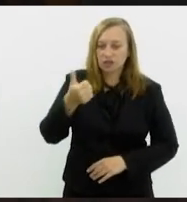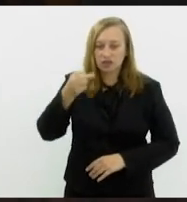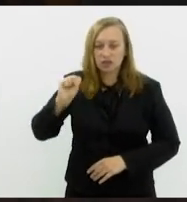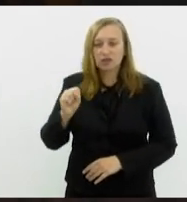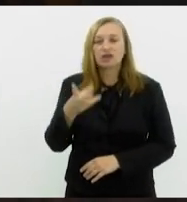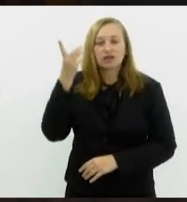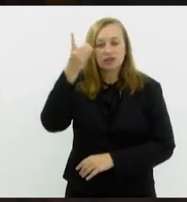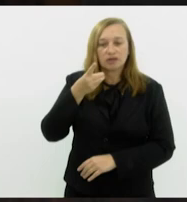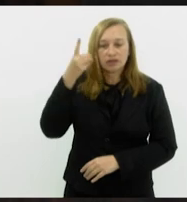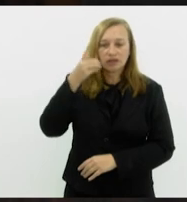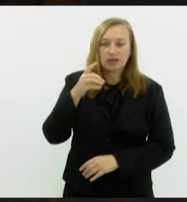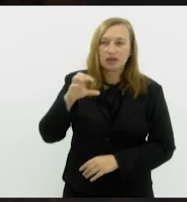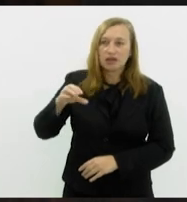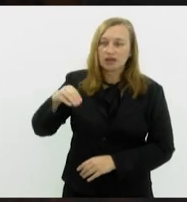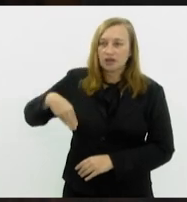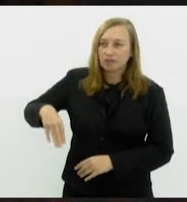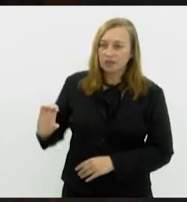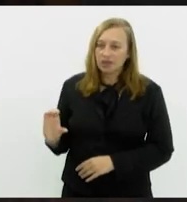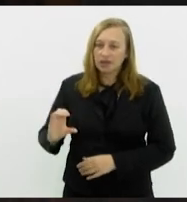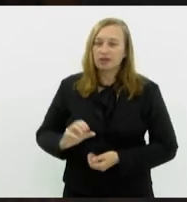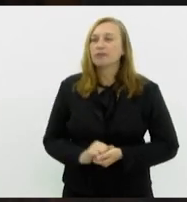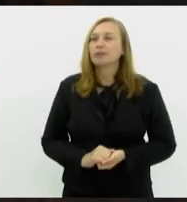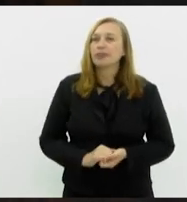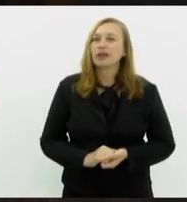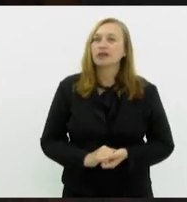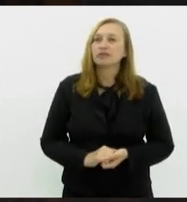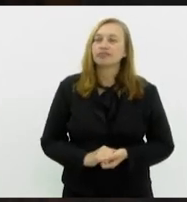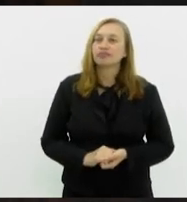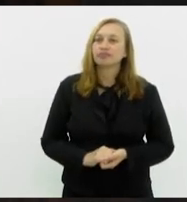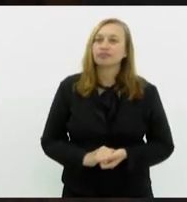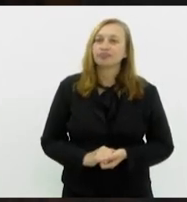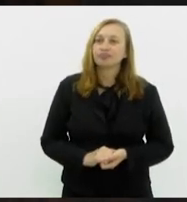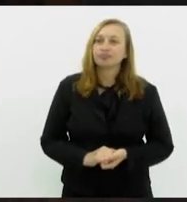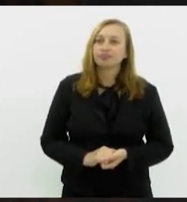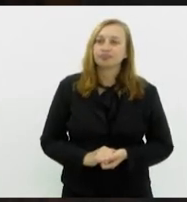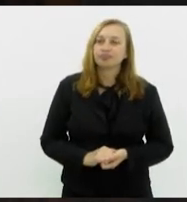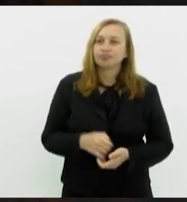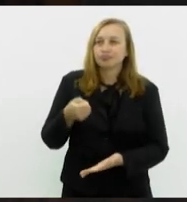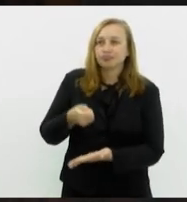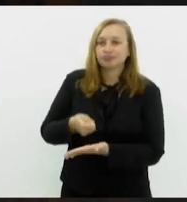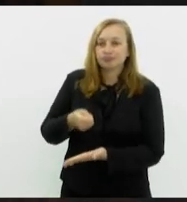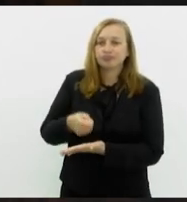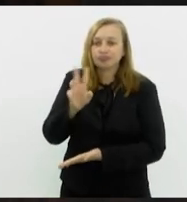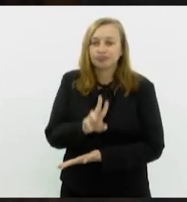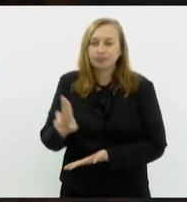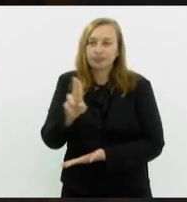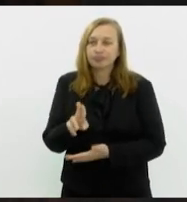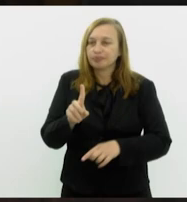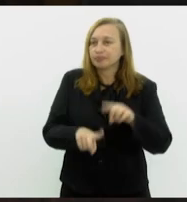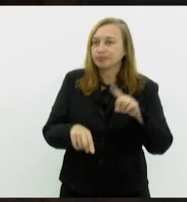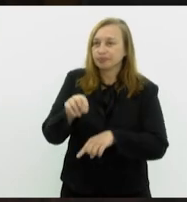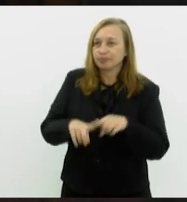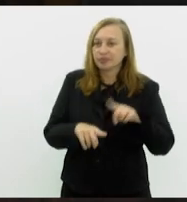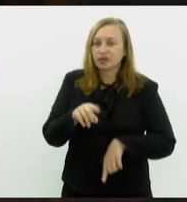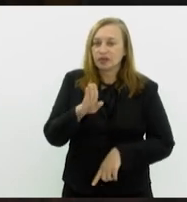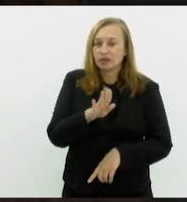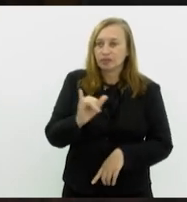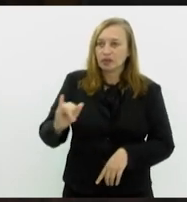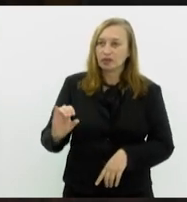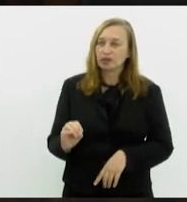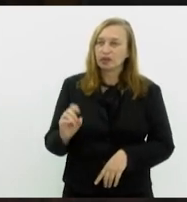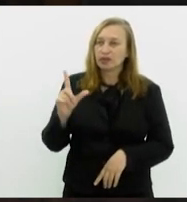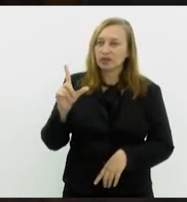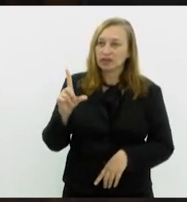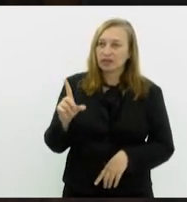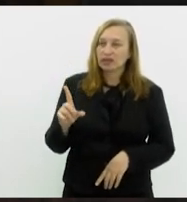4013/2018, de autoria do deputado Carlos Mink, que dispõe sobre a obrigatoriedade da utilização de materiais biodegradáveis na